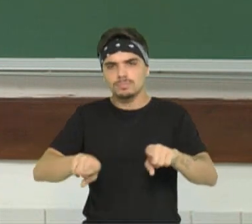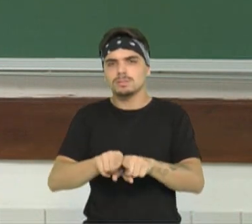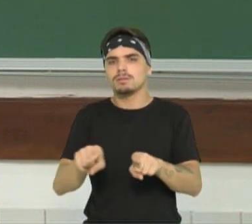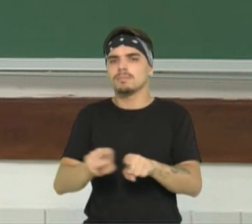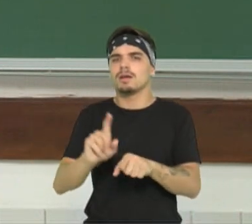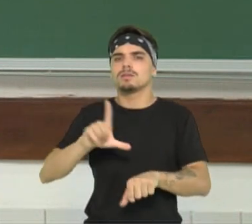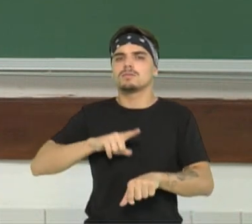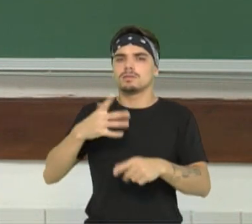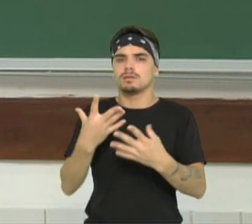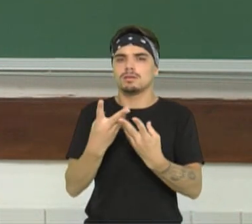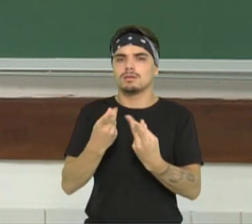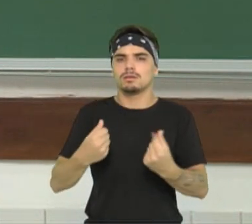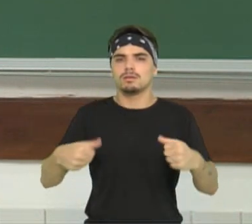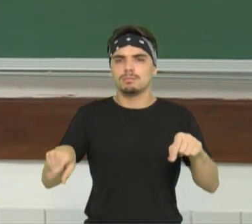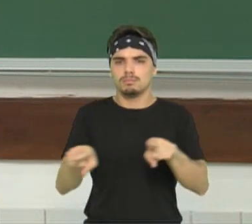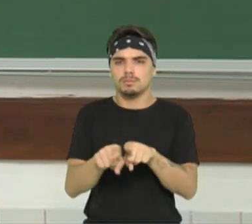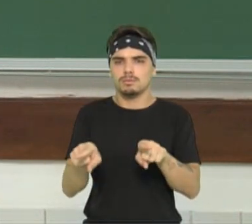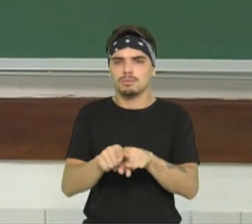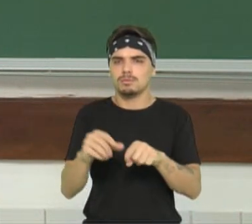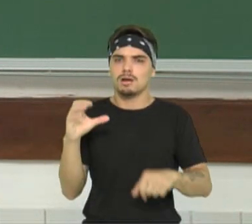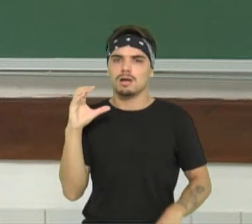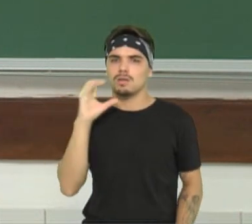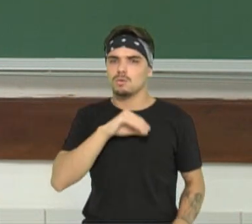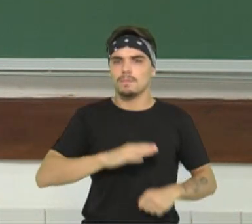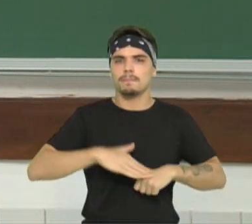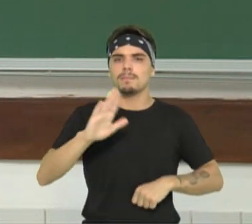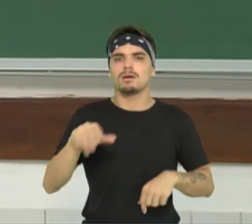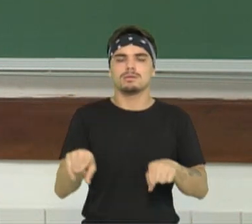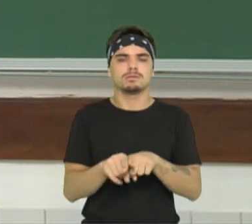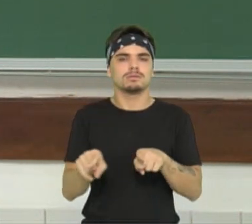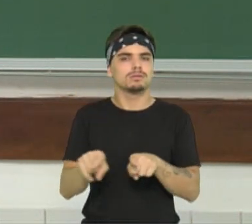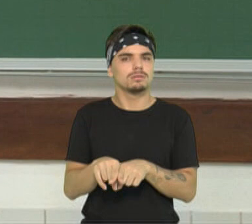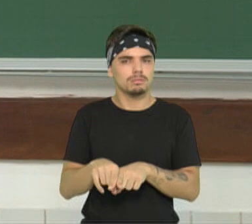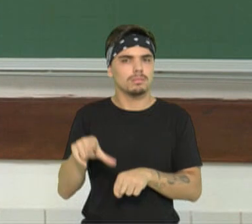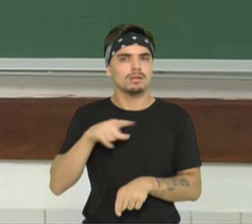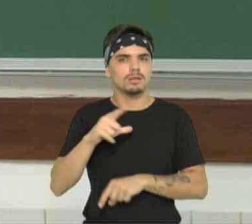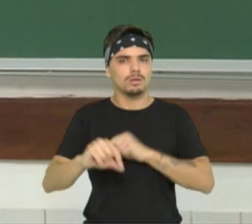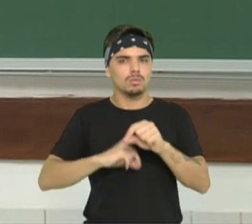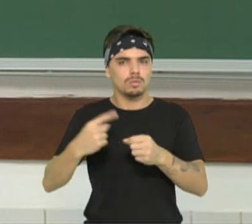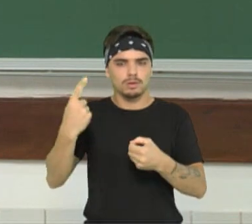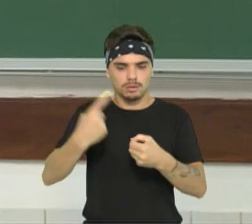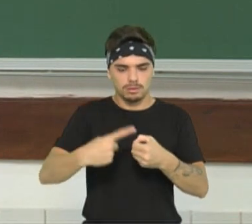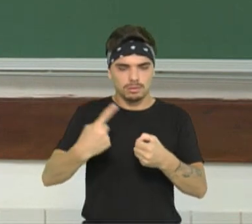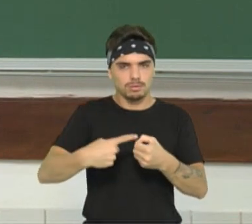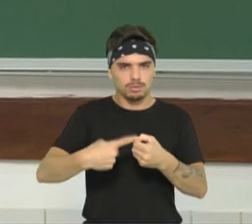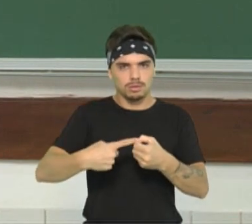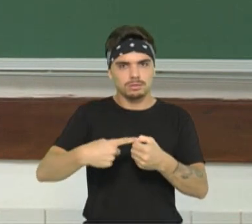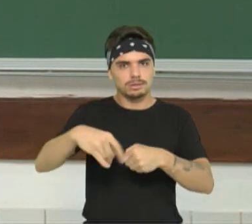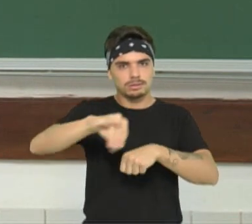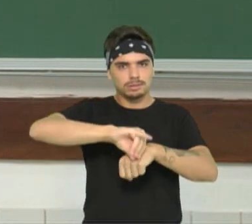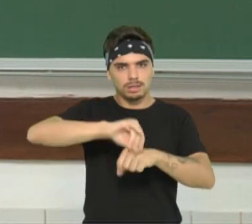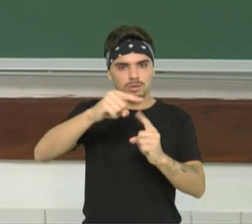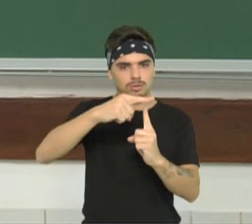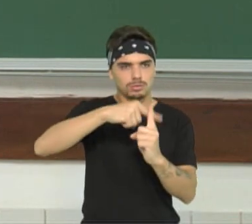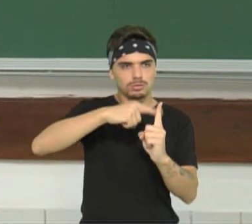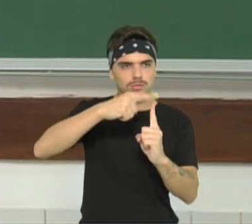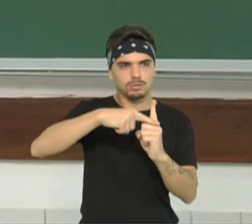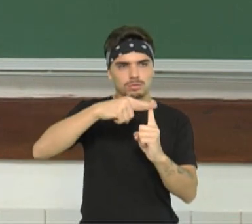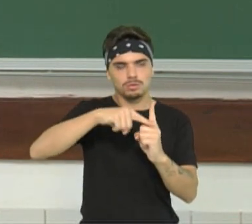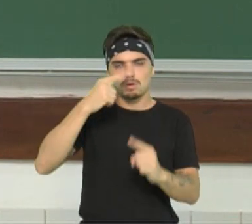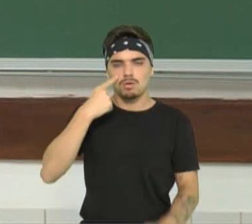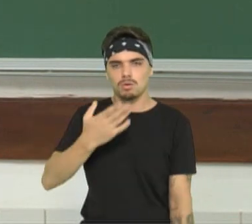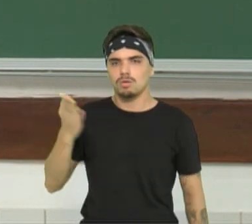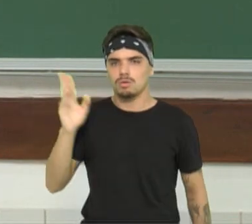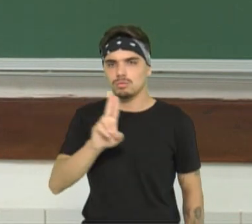que a absorção do calor seja maior. Então nós teremos no espaço urbano um aumento dessa temperatura, que é o fenômeno que chamamos